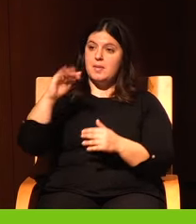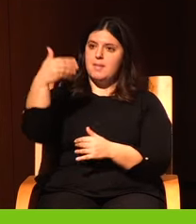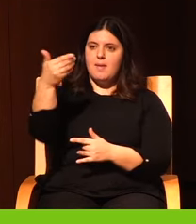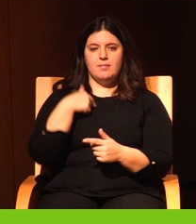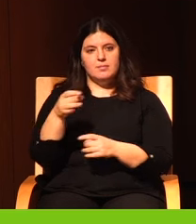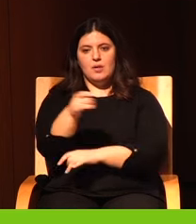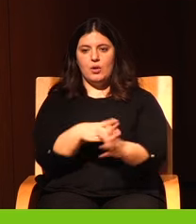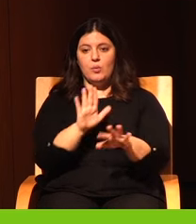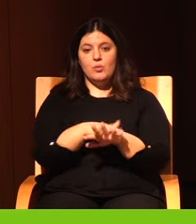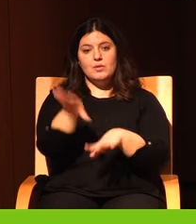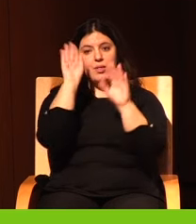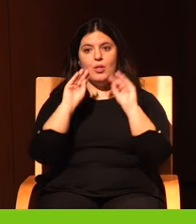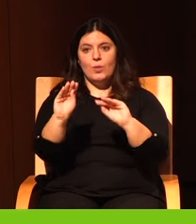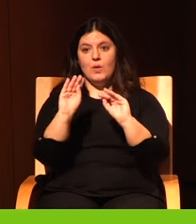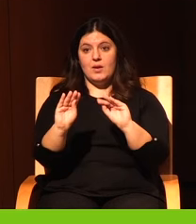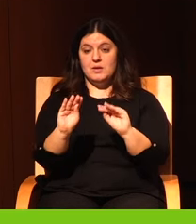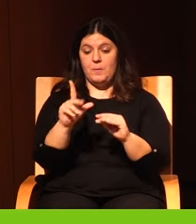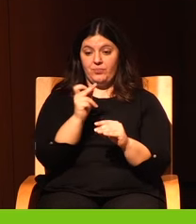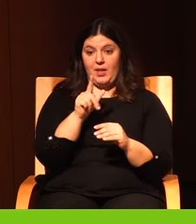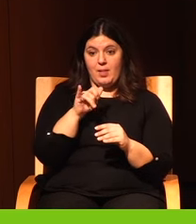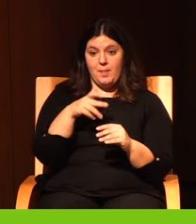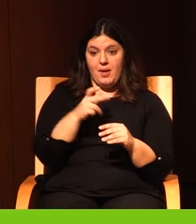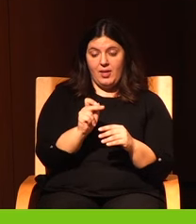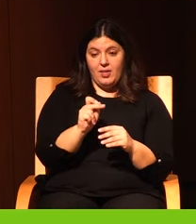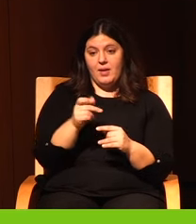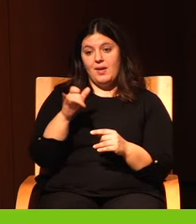através da educação alemã da Garret